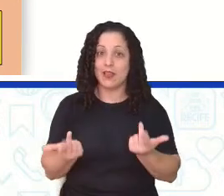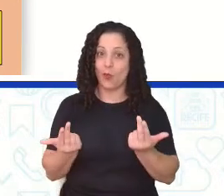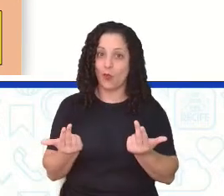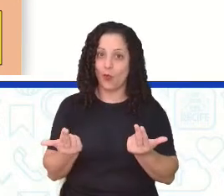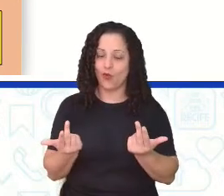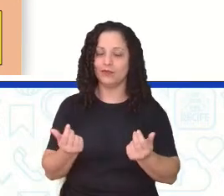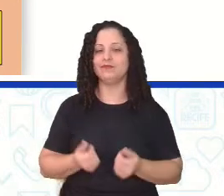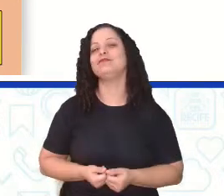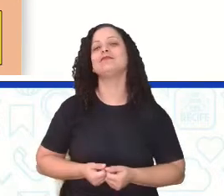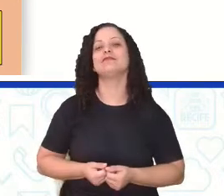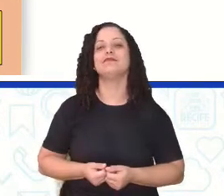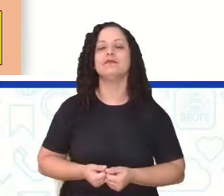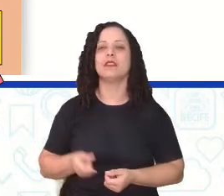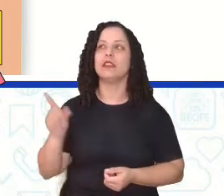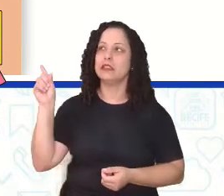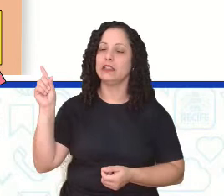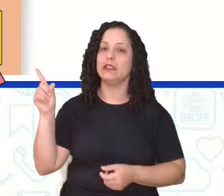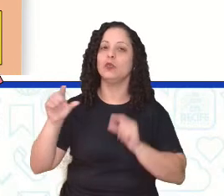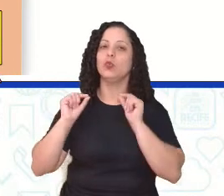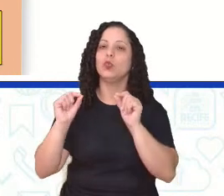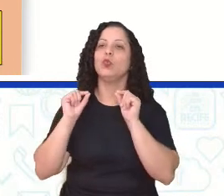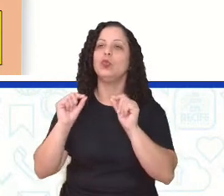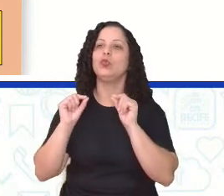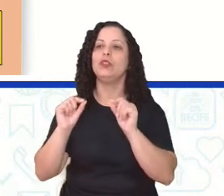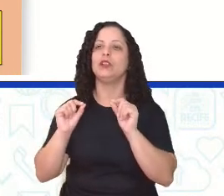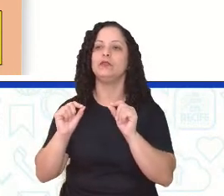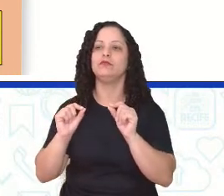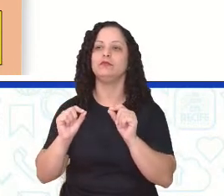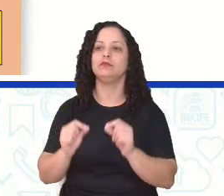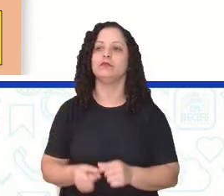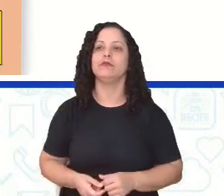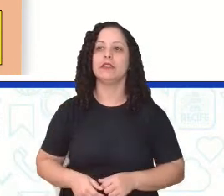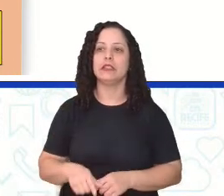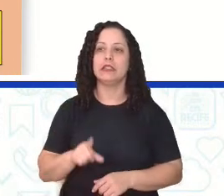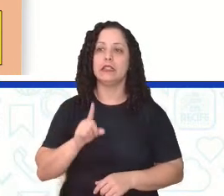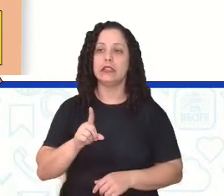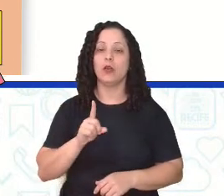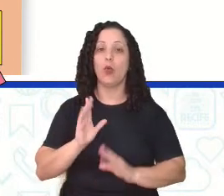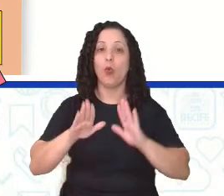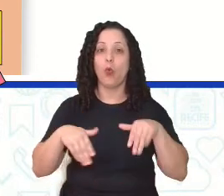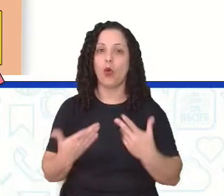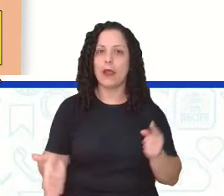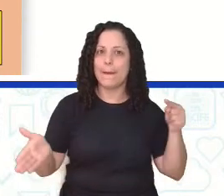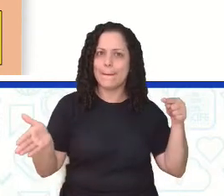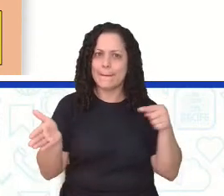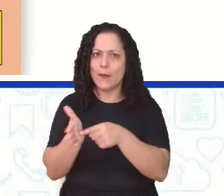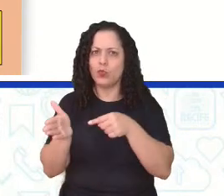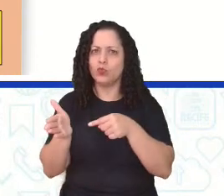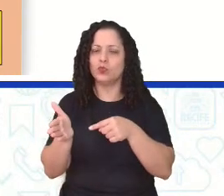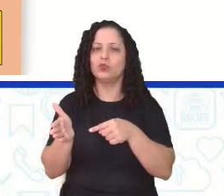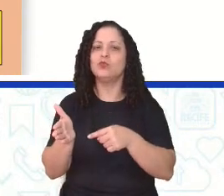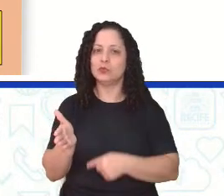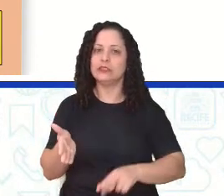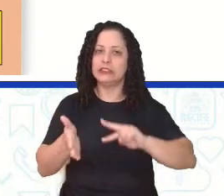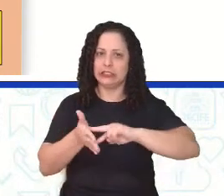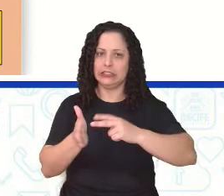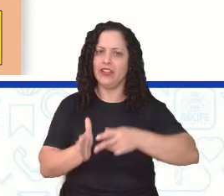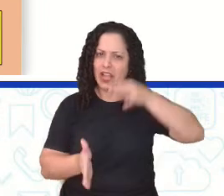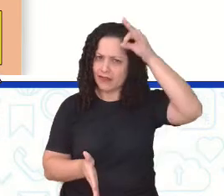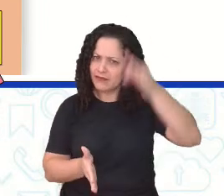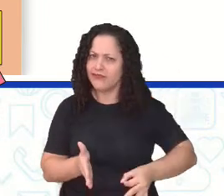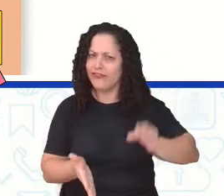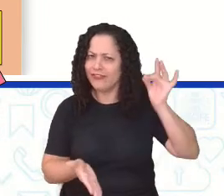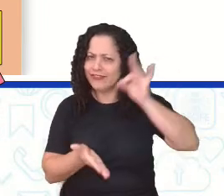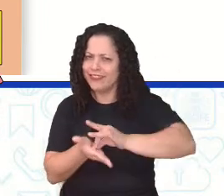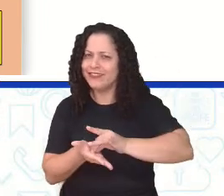fiz uma pergunta, mas, na verdade, o ponto quer dizer que é uma afirmação. Desculpa a entonação aí,